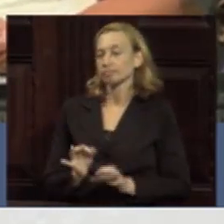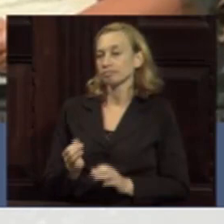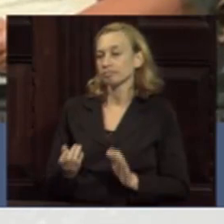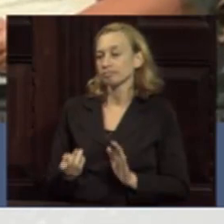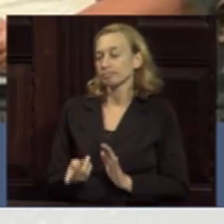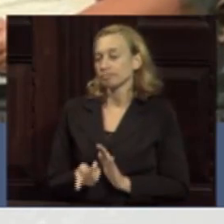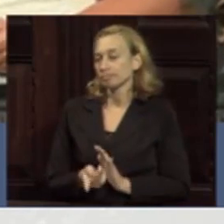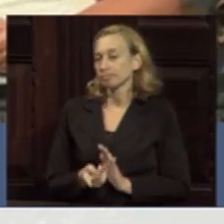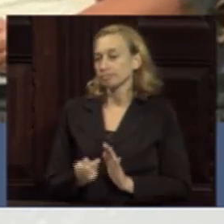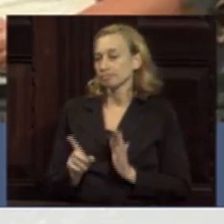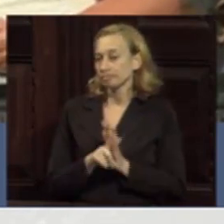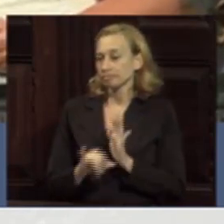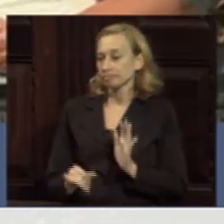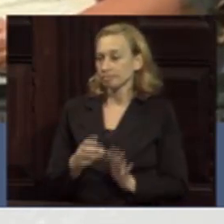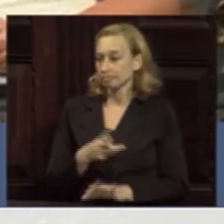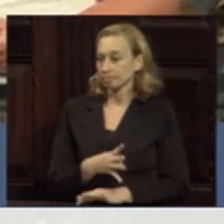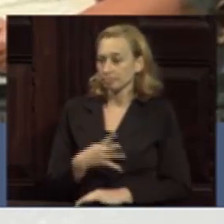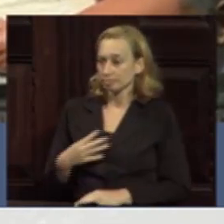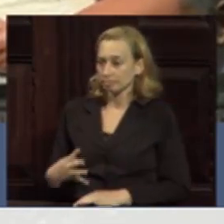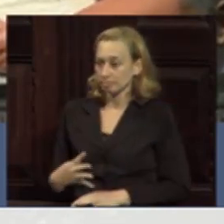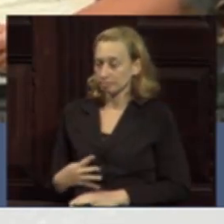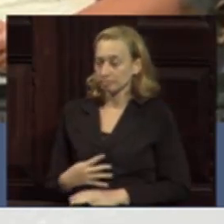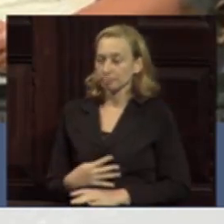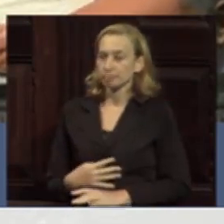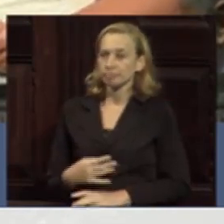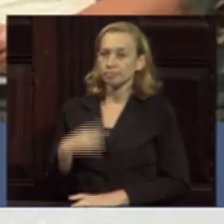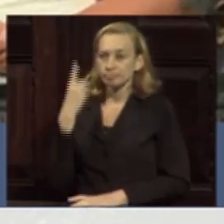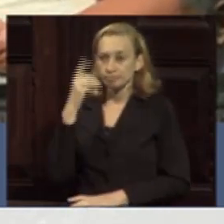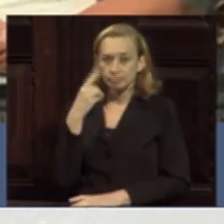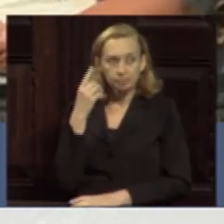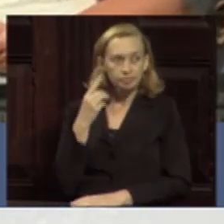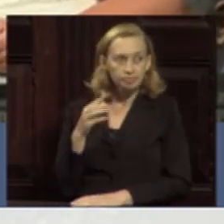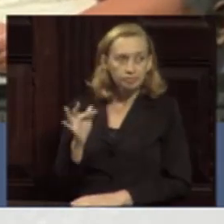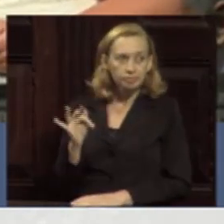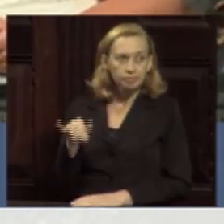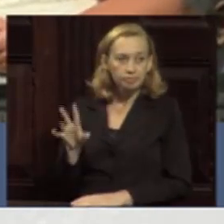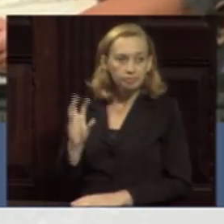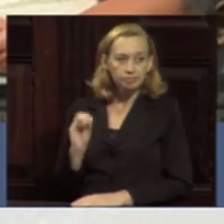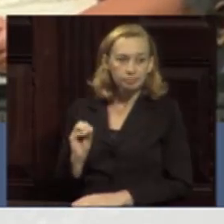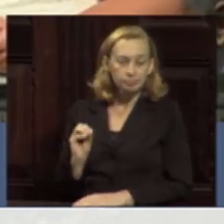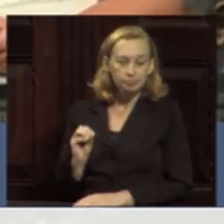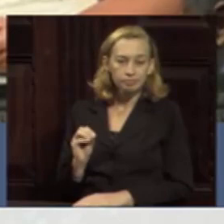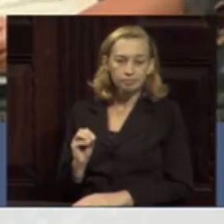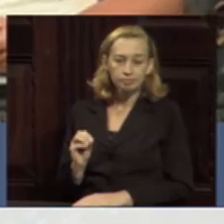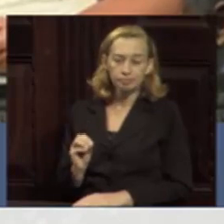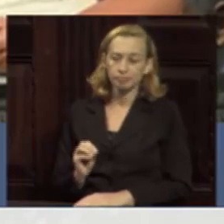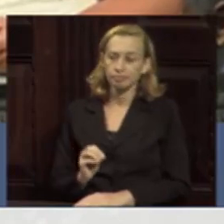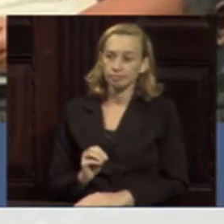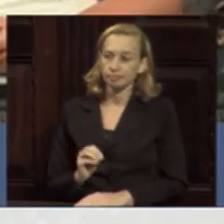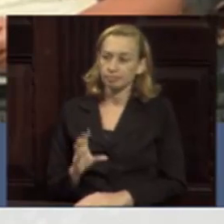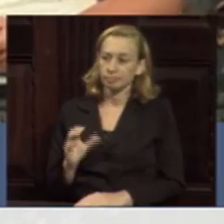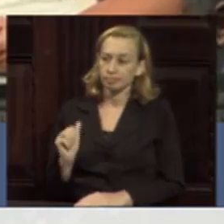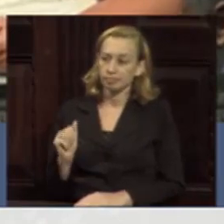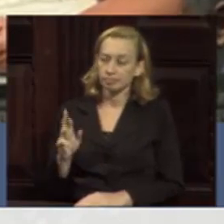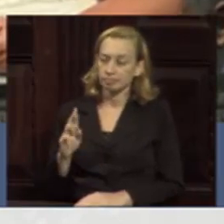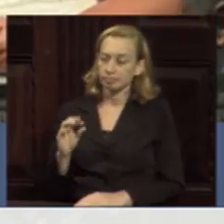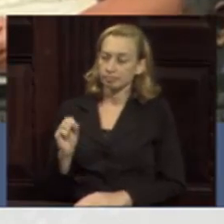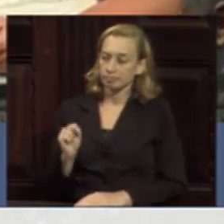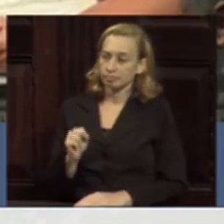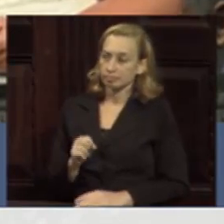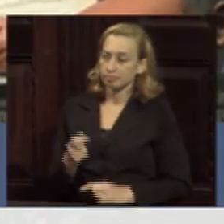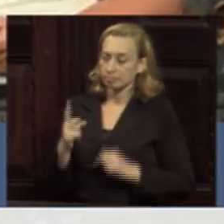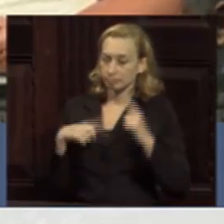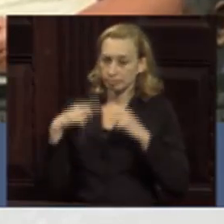3498-2017. De autoria dos deputados Fábio Bolsonaro, Luiz Martins, Carlos Osório e Paulo Ramos. De autoria do deputado Carlos Osório, requerimento. Em